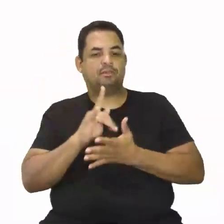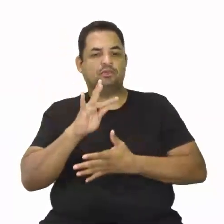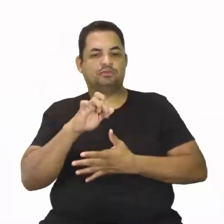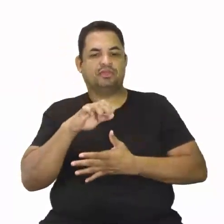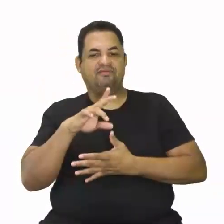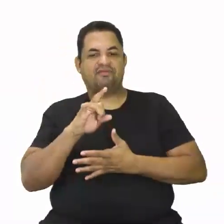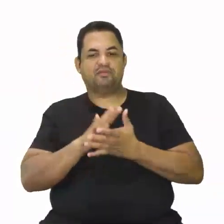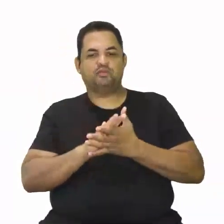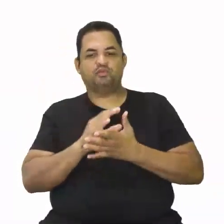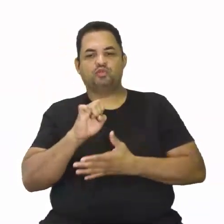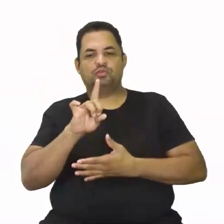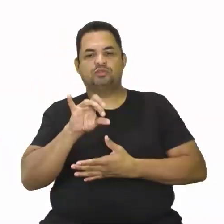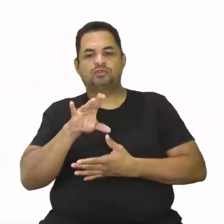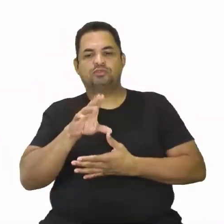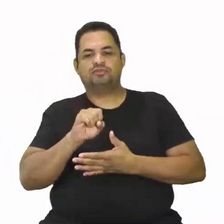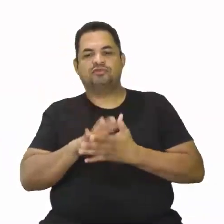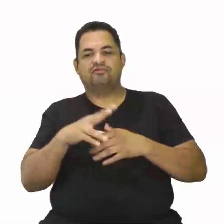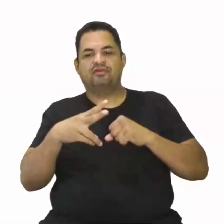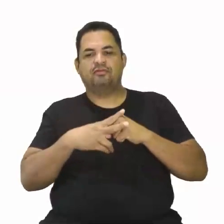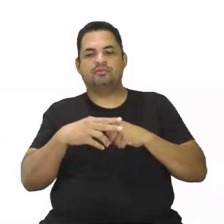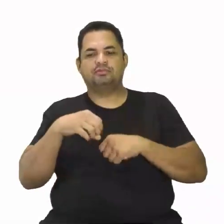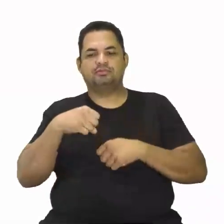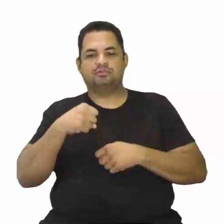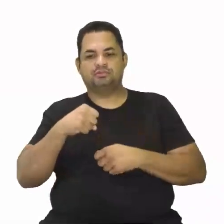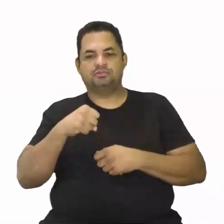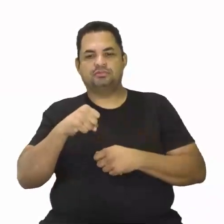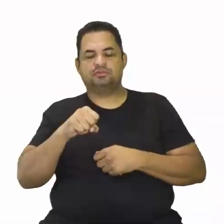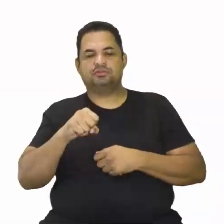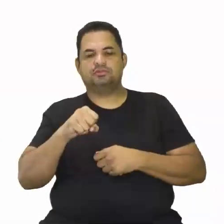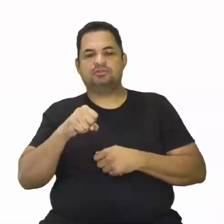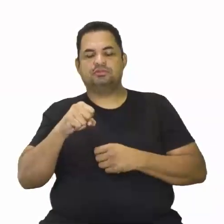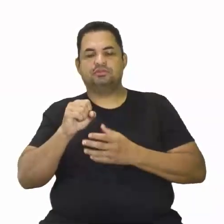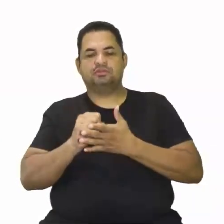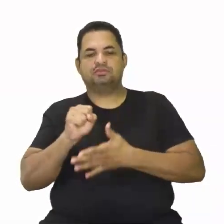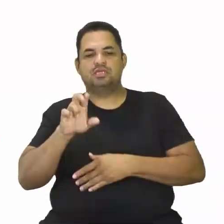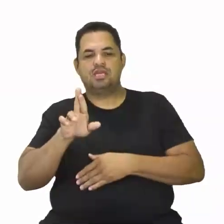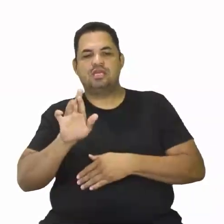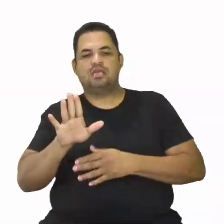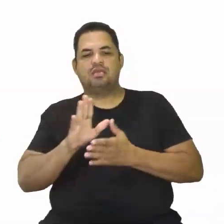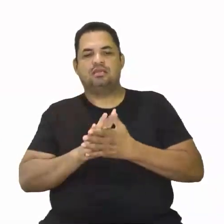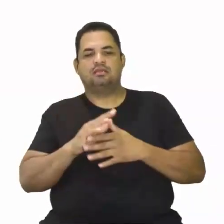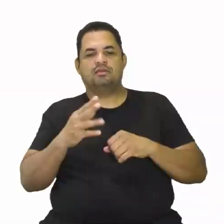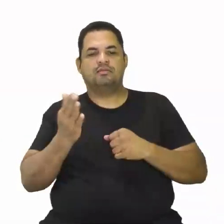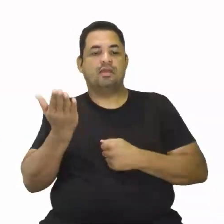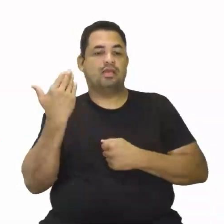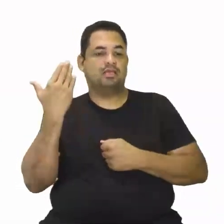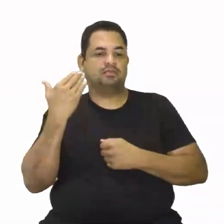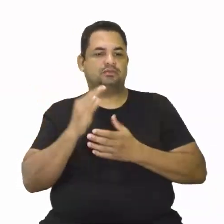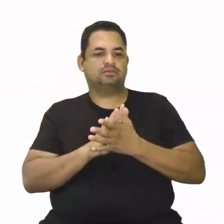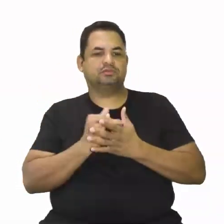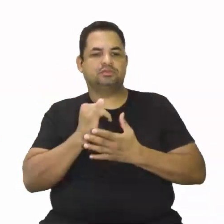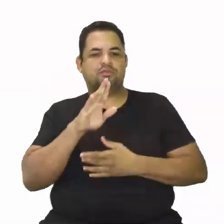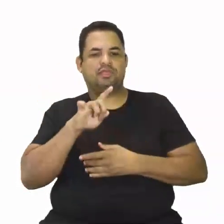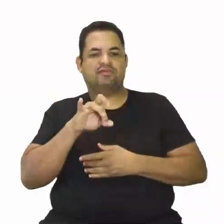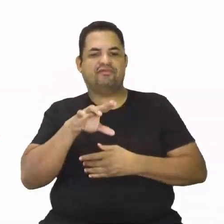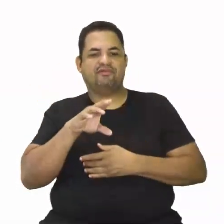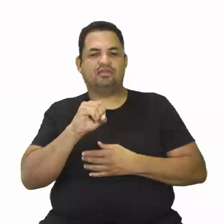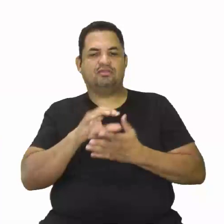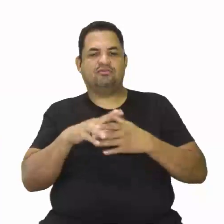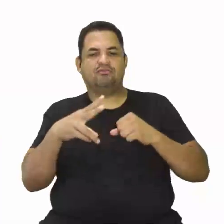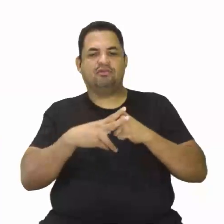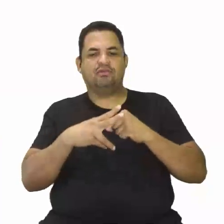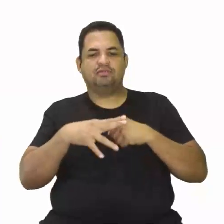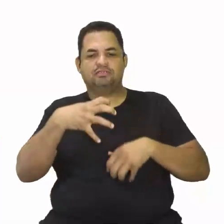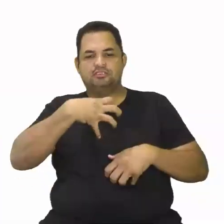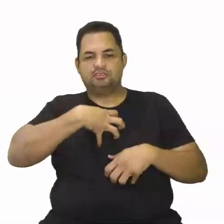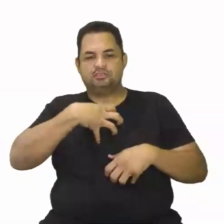do subjuntivo do verbo saber, pretérito imperfeito do verbo sentir,